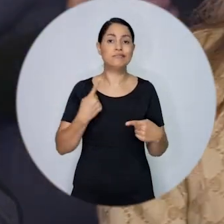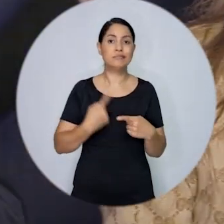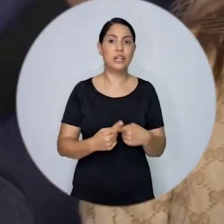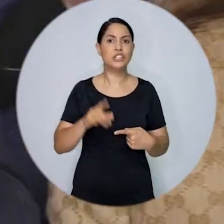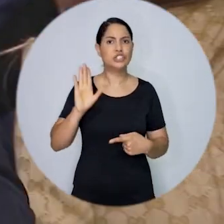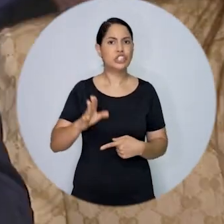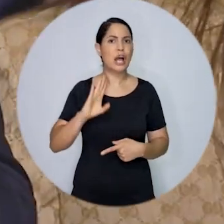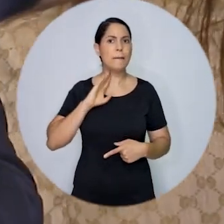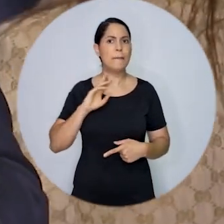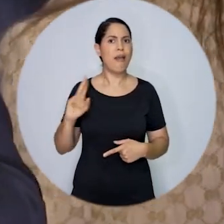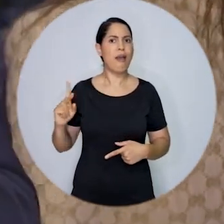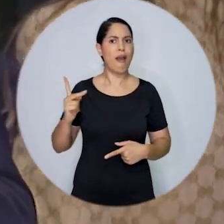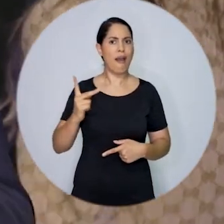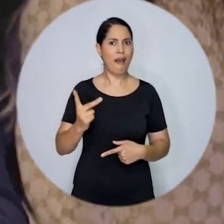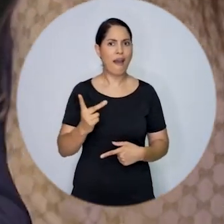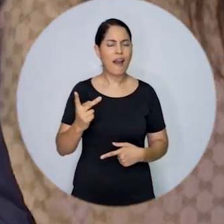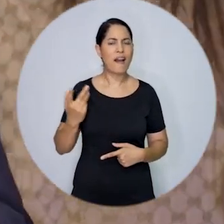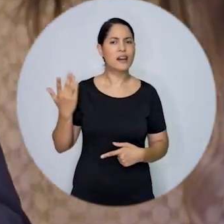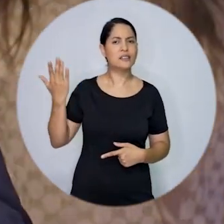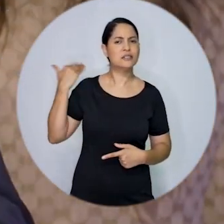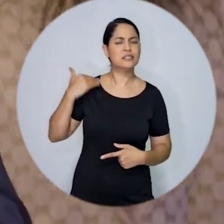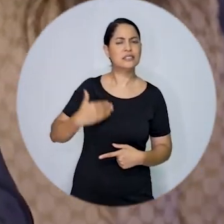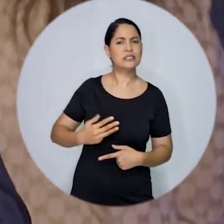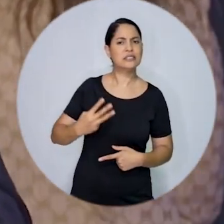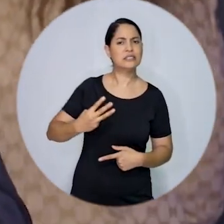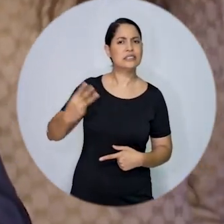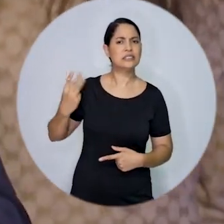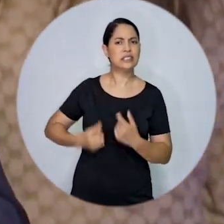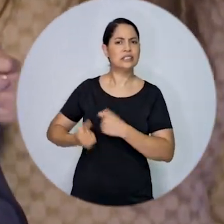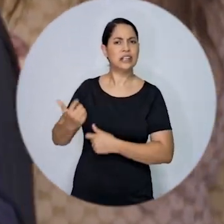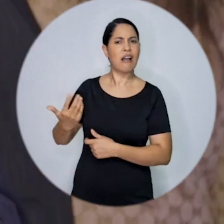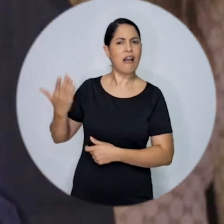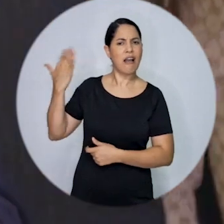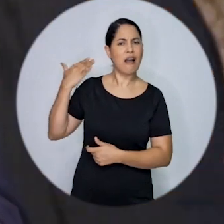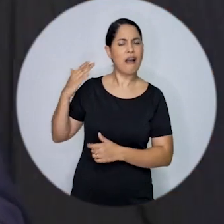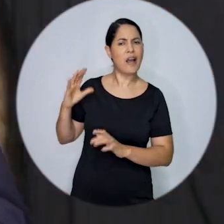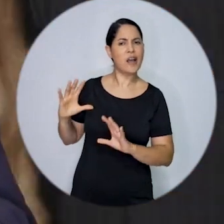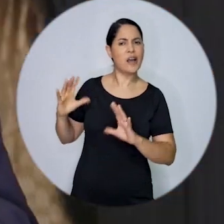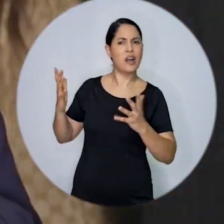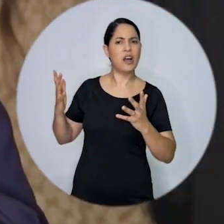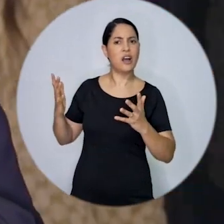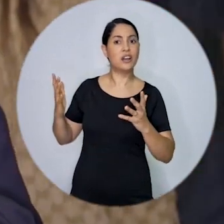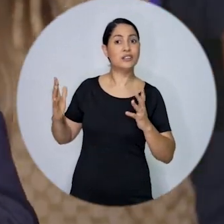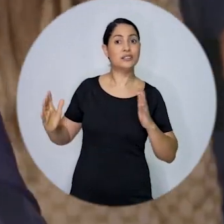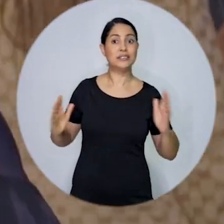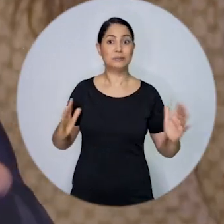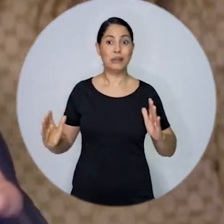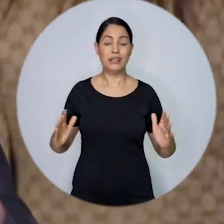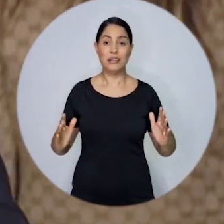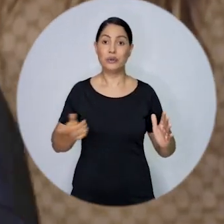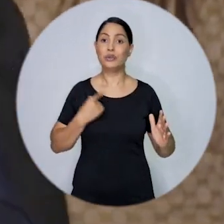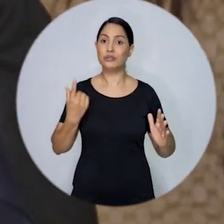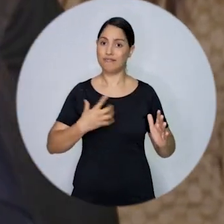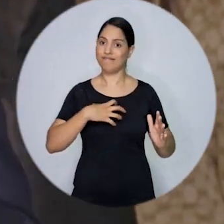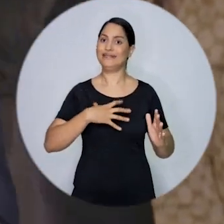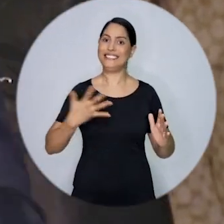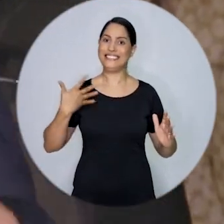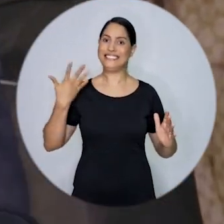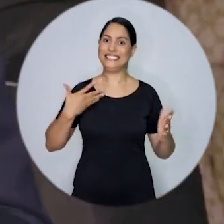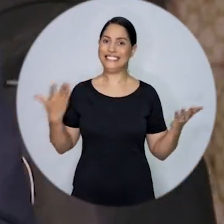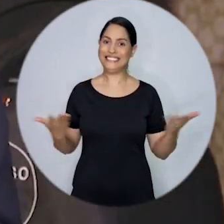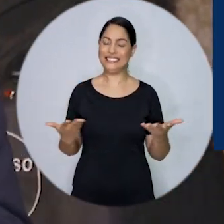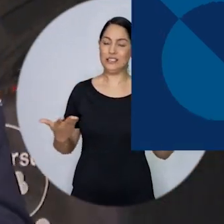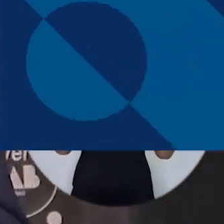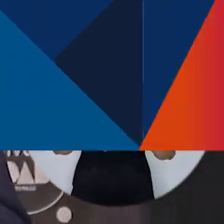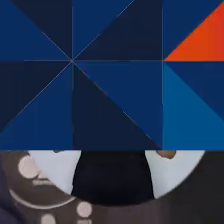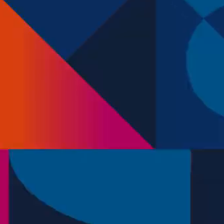receber esse encontro, depois de 33 anos em que Belo Horizonte foi a sede pela última vez, é também motivo de muita alegria, especialmente porque nós ficamos 6 anos sem conferência